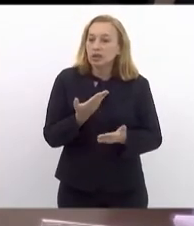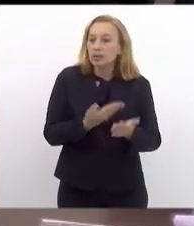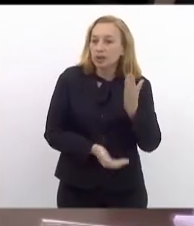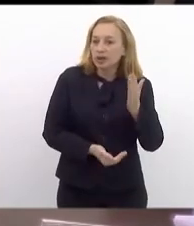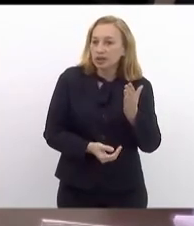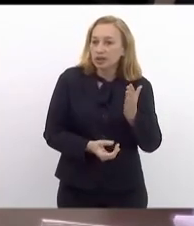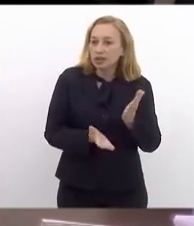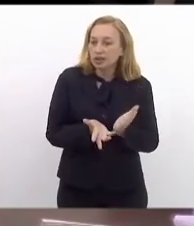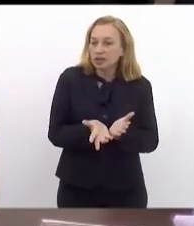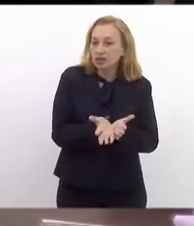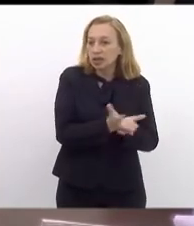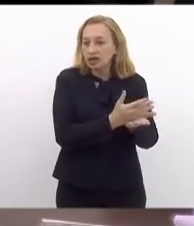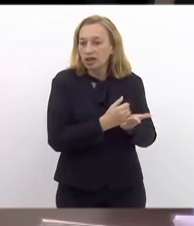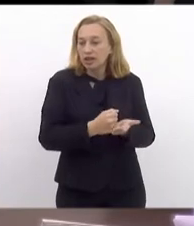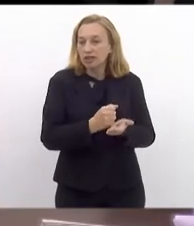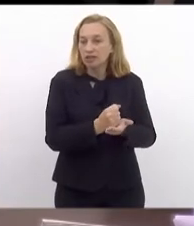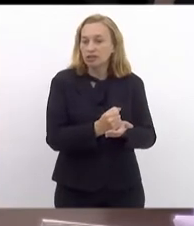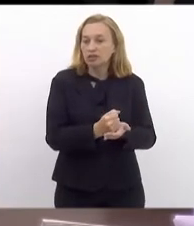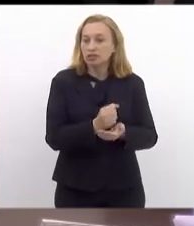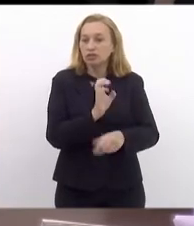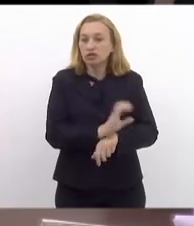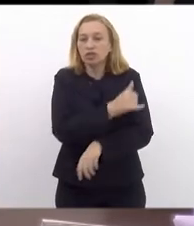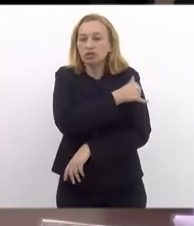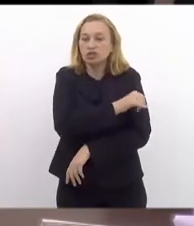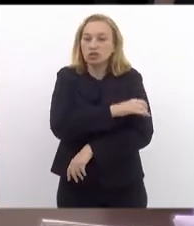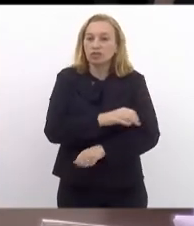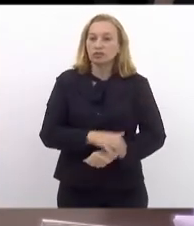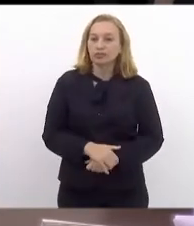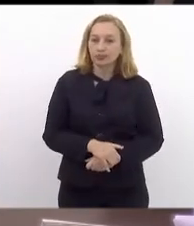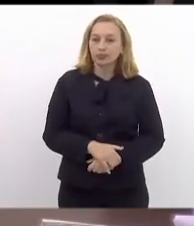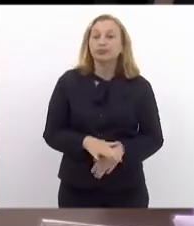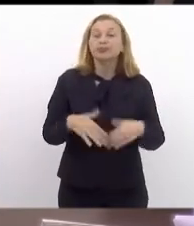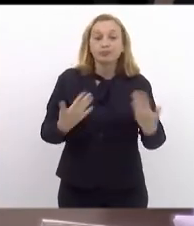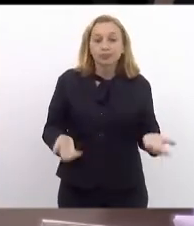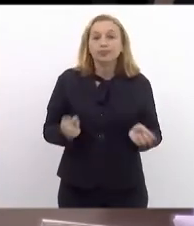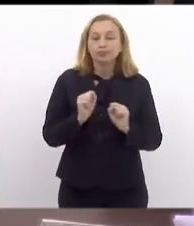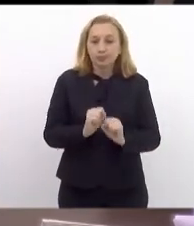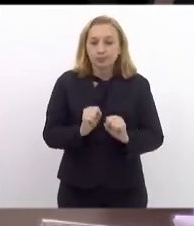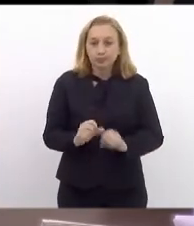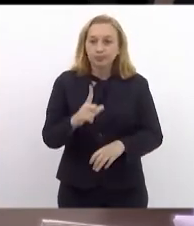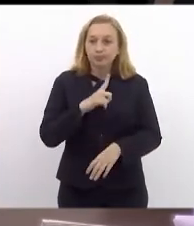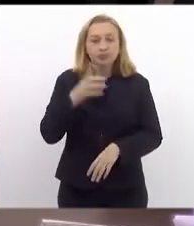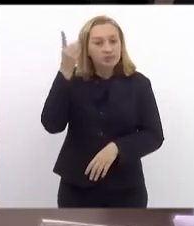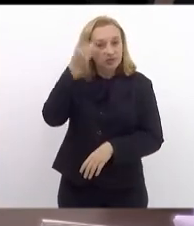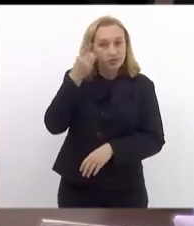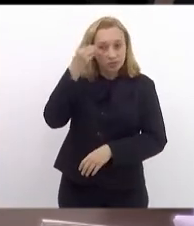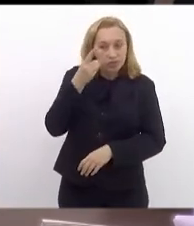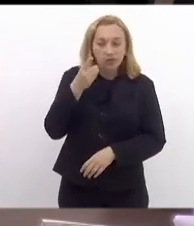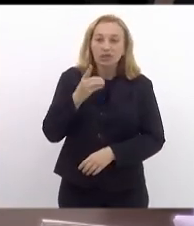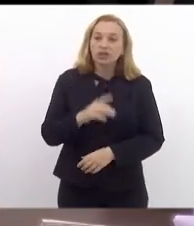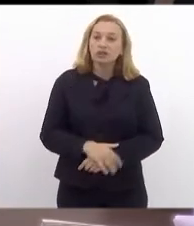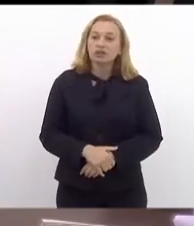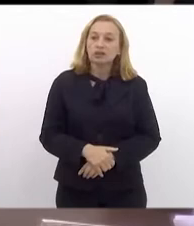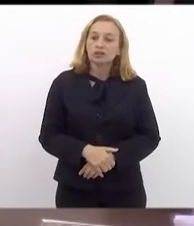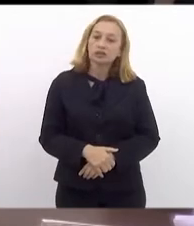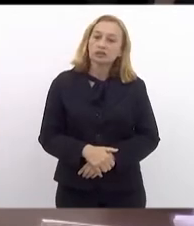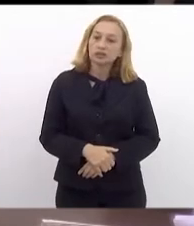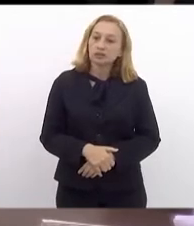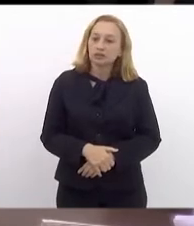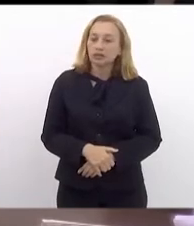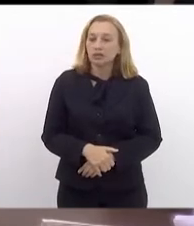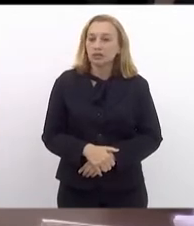para o estado do Rio de Janeiro vai precisar ser medida né então a gente pode ter Deputado E aí realmente é a